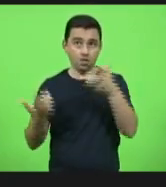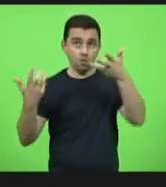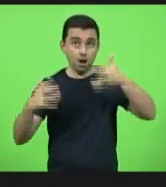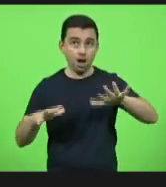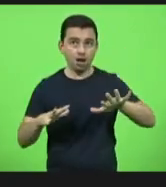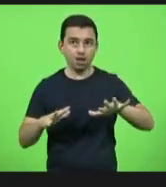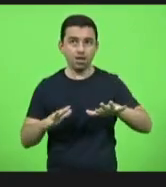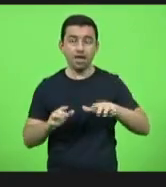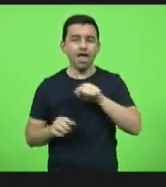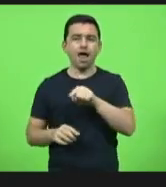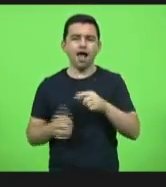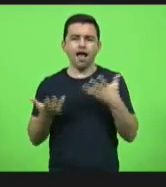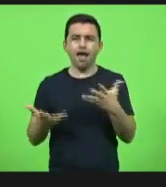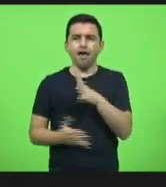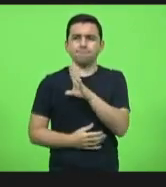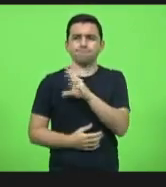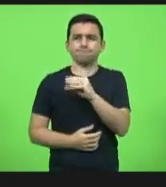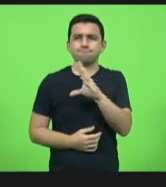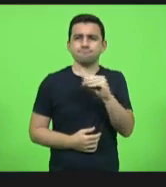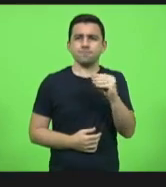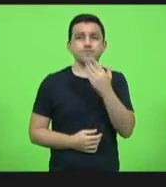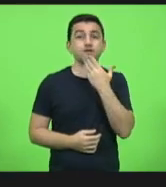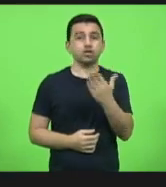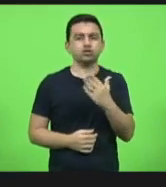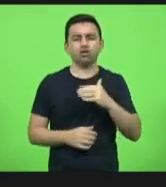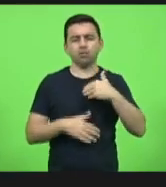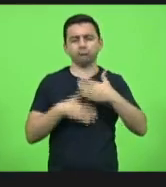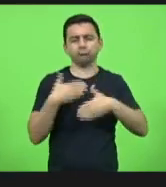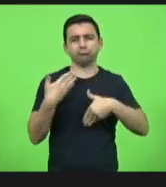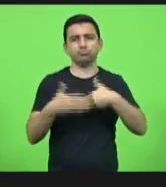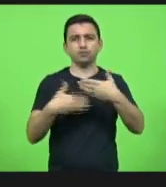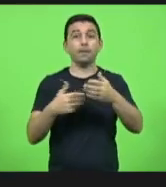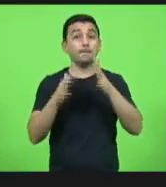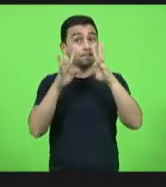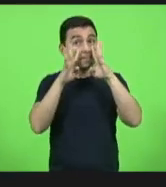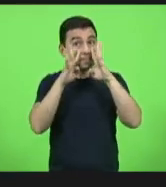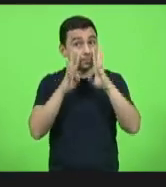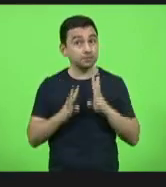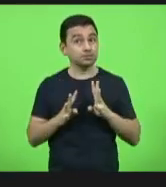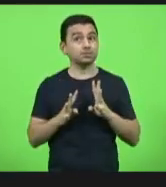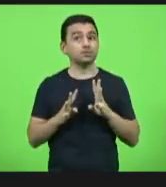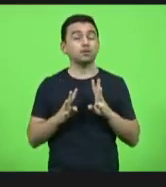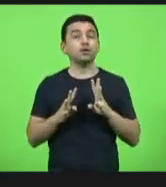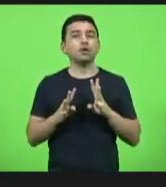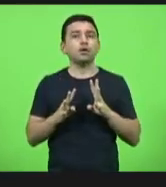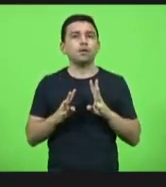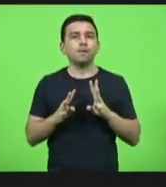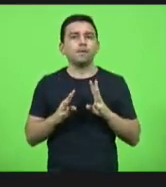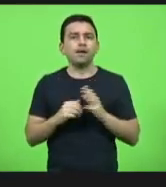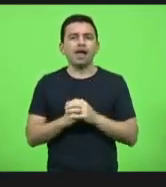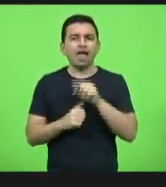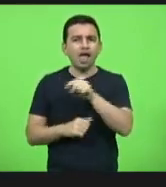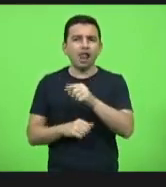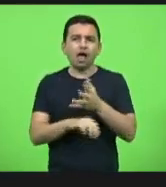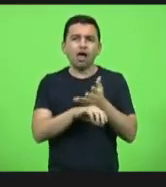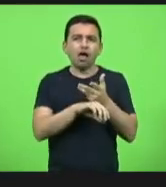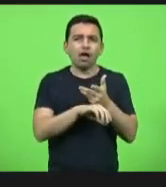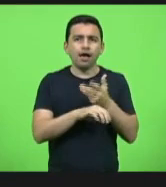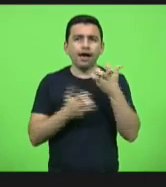tentando protelar esse pedido. Prestem atenção nisso. Ela fez um requerimento, ela fez diligência